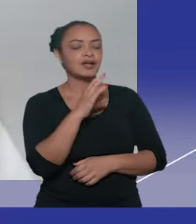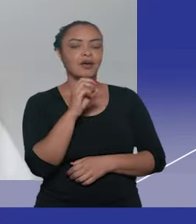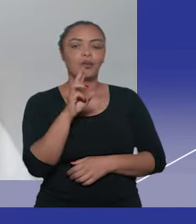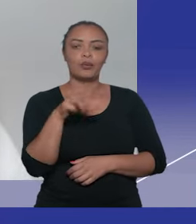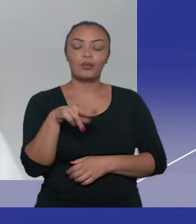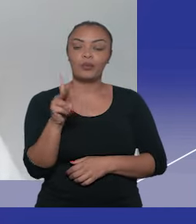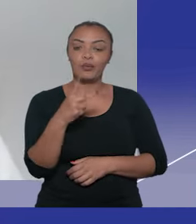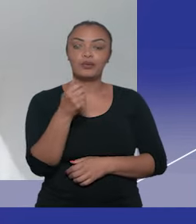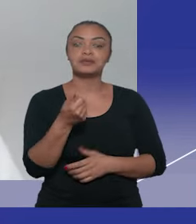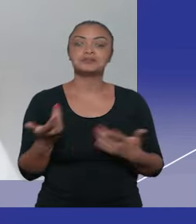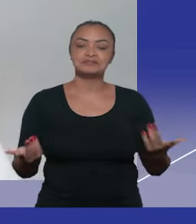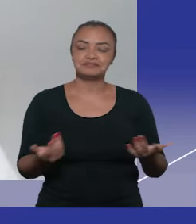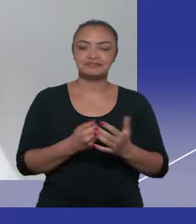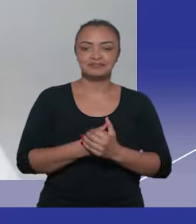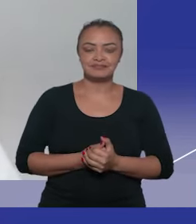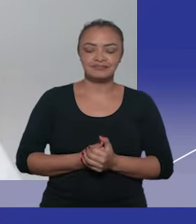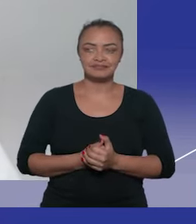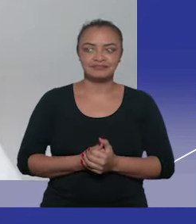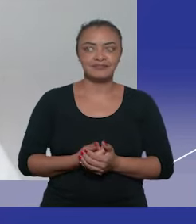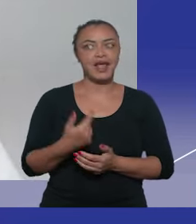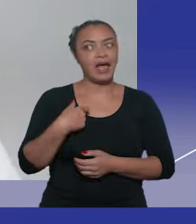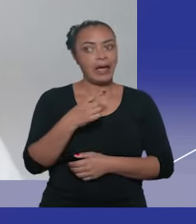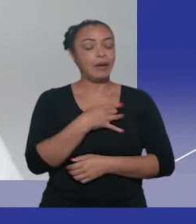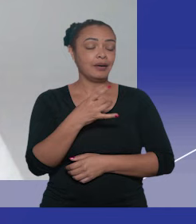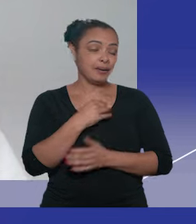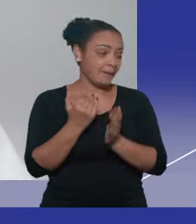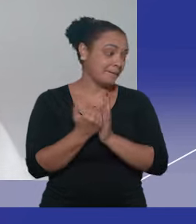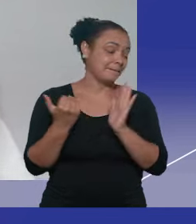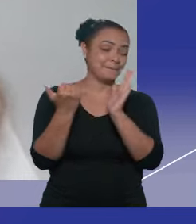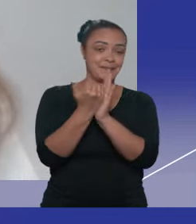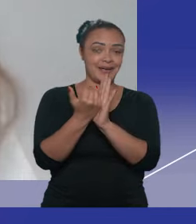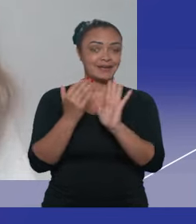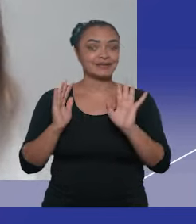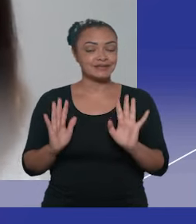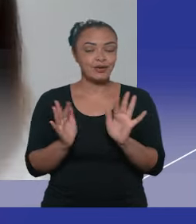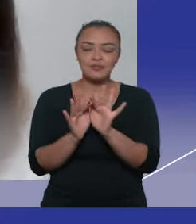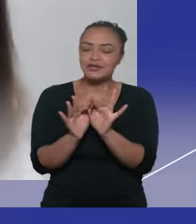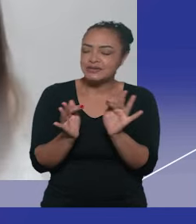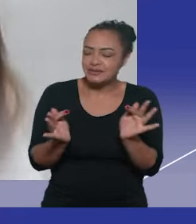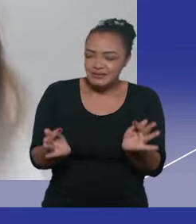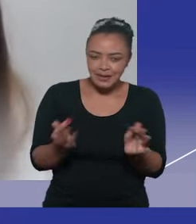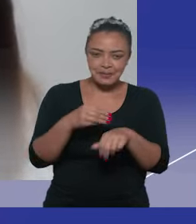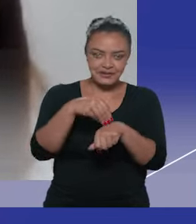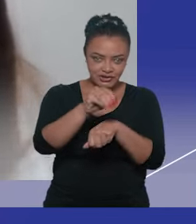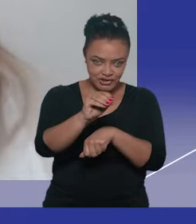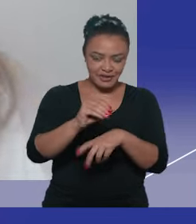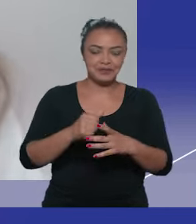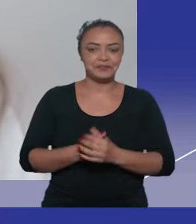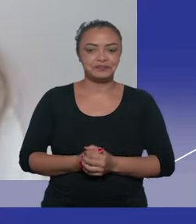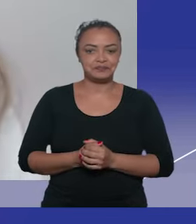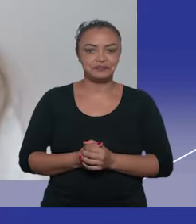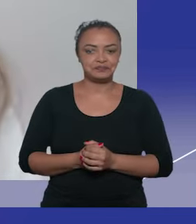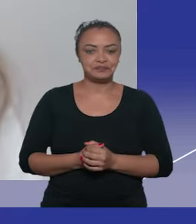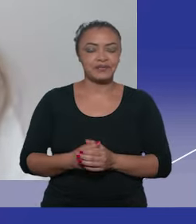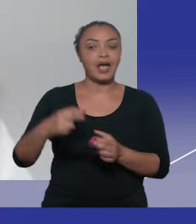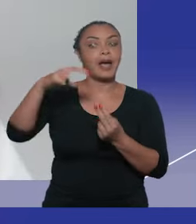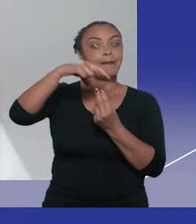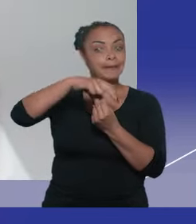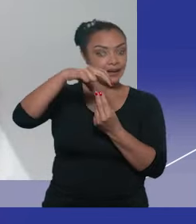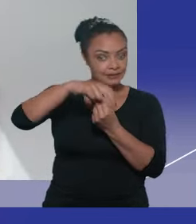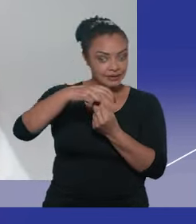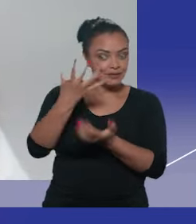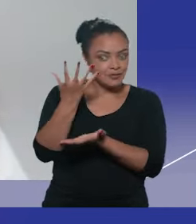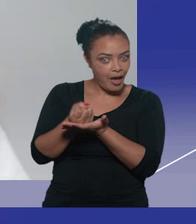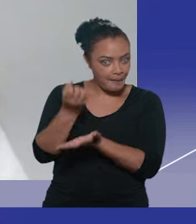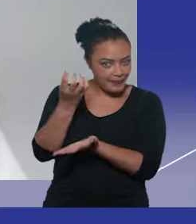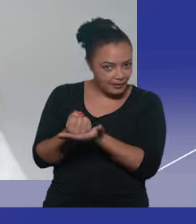Cunha? Eu acho que eu fico mais tenso ainda do que a Miriam nessa questão, então eu vou ser muito simples na minha dica. Entra no Bradesco Invest